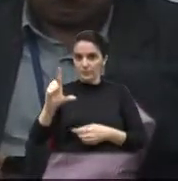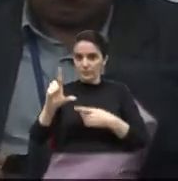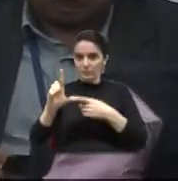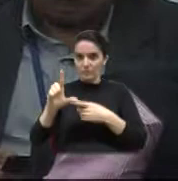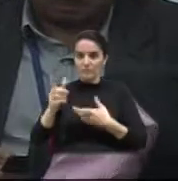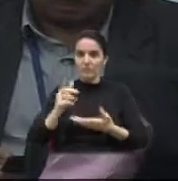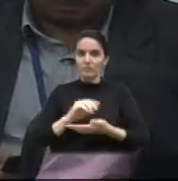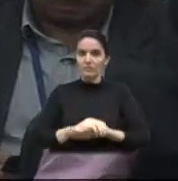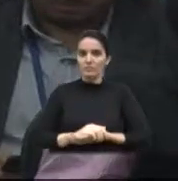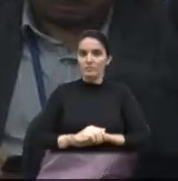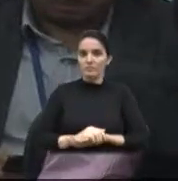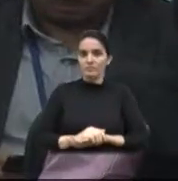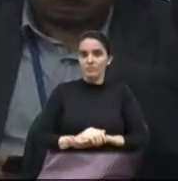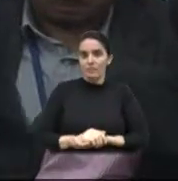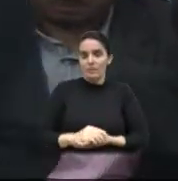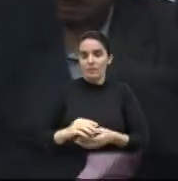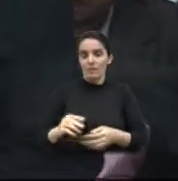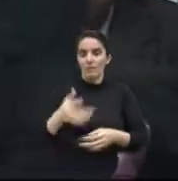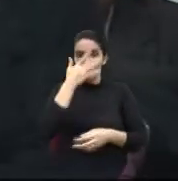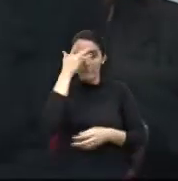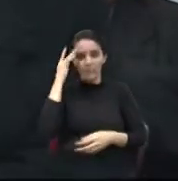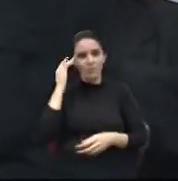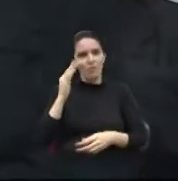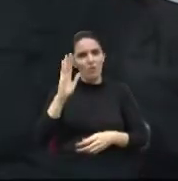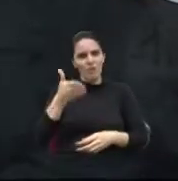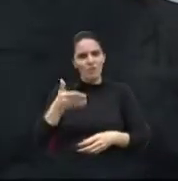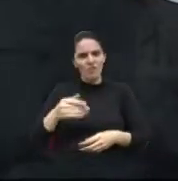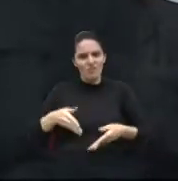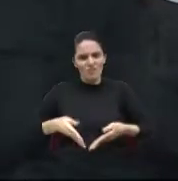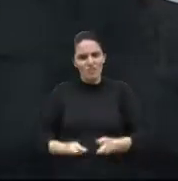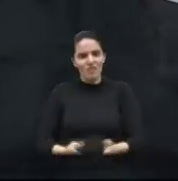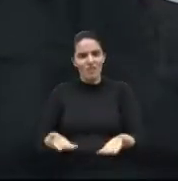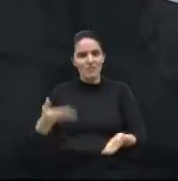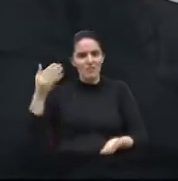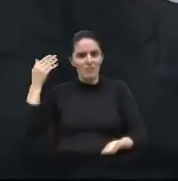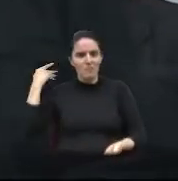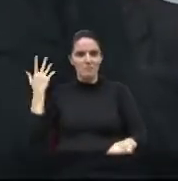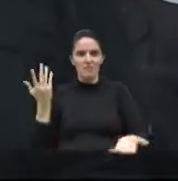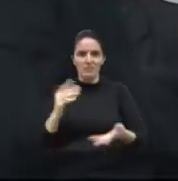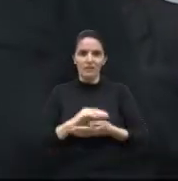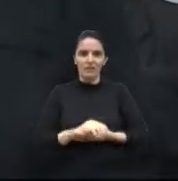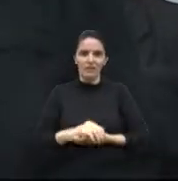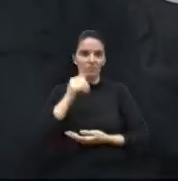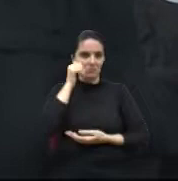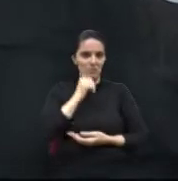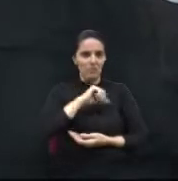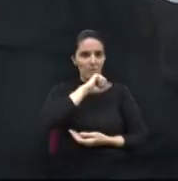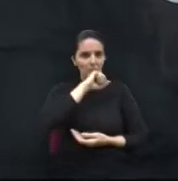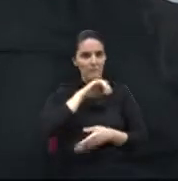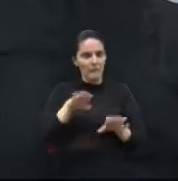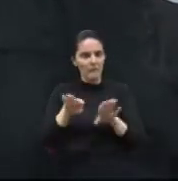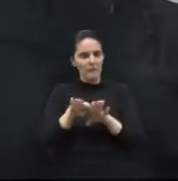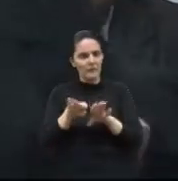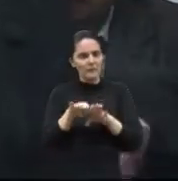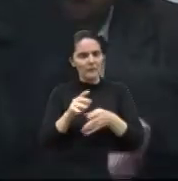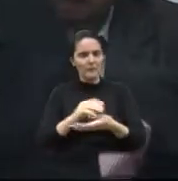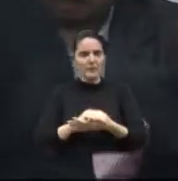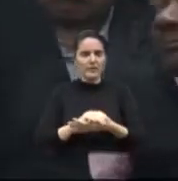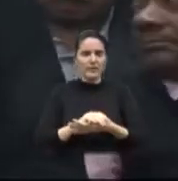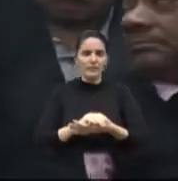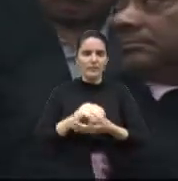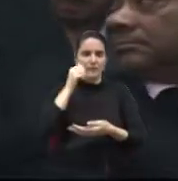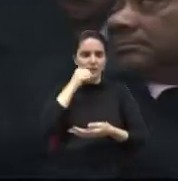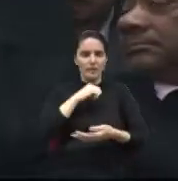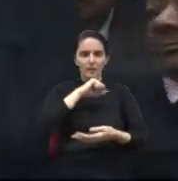né? Quer dizer, a mãe... muitas vezes também com toda a dificuldade, vereadora Carol, teve